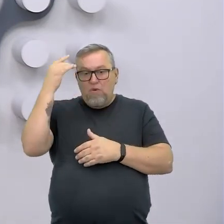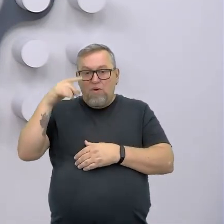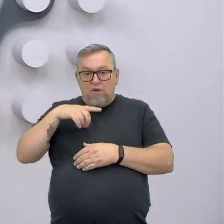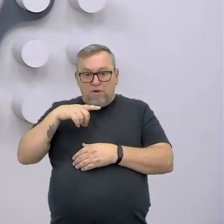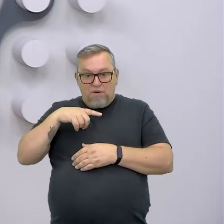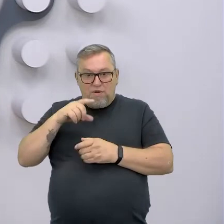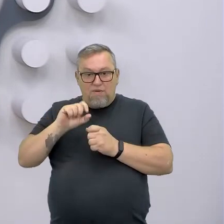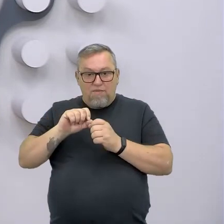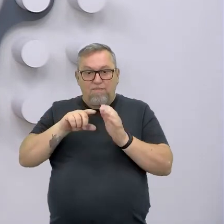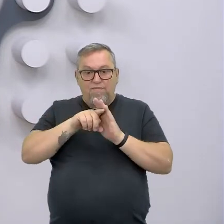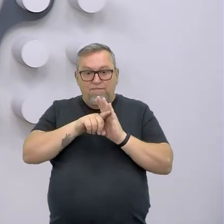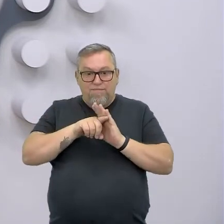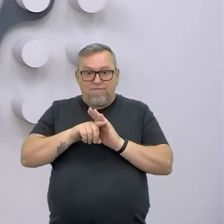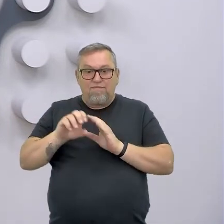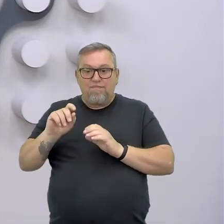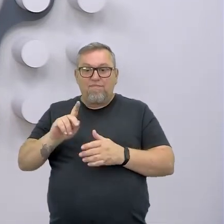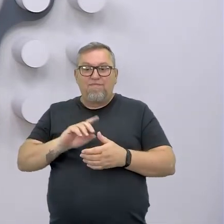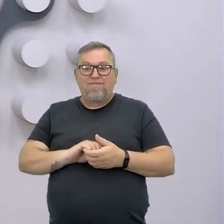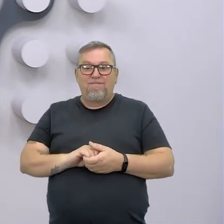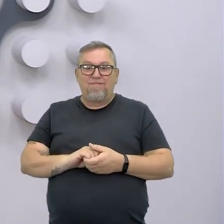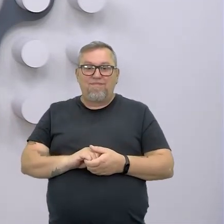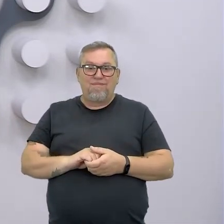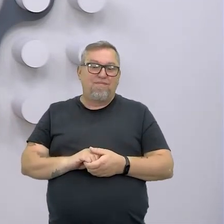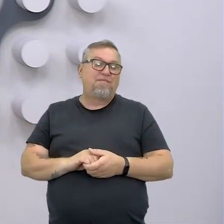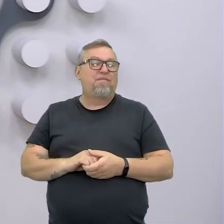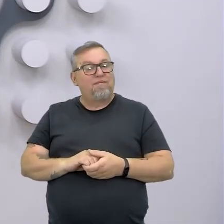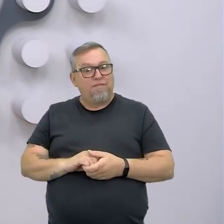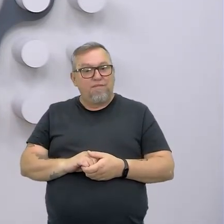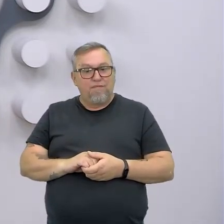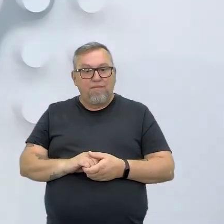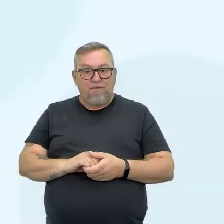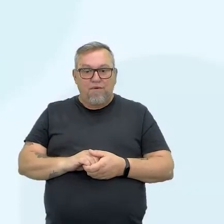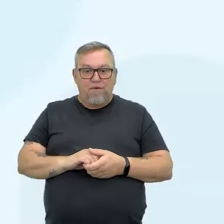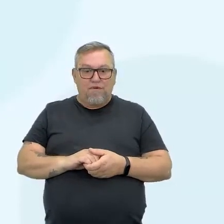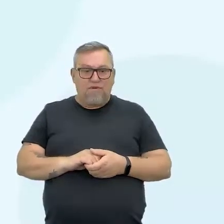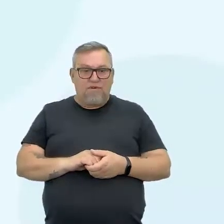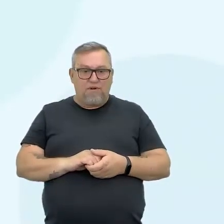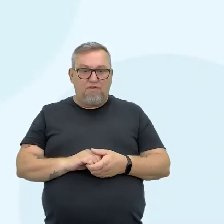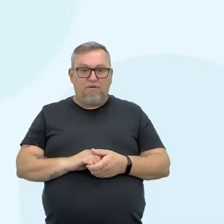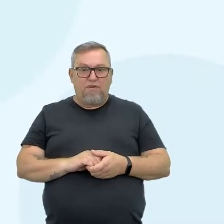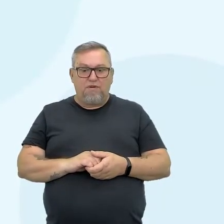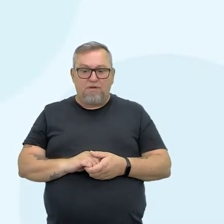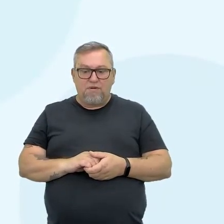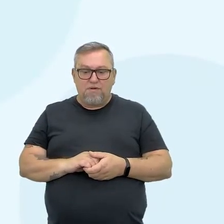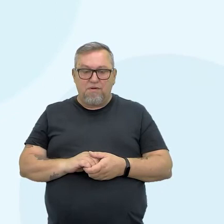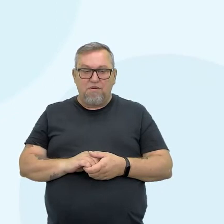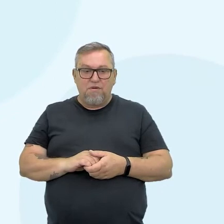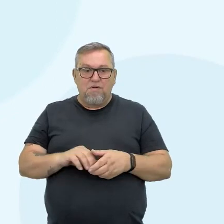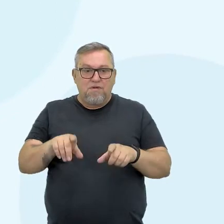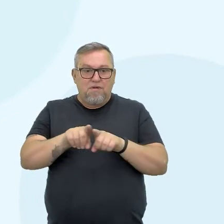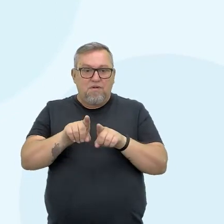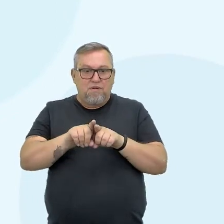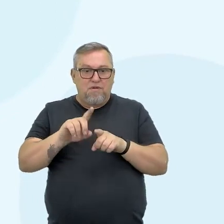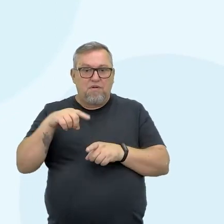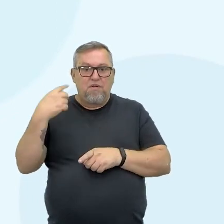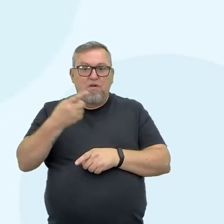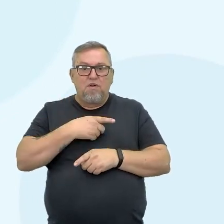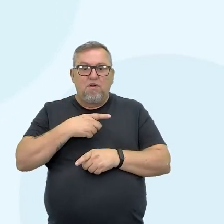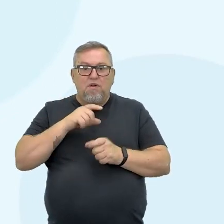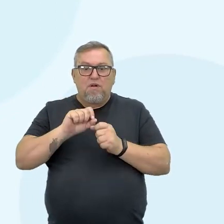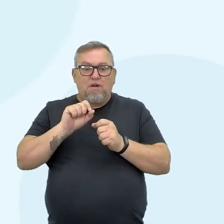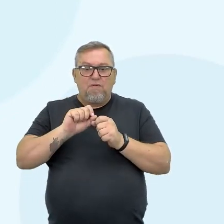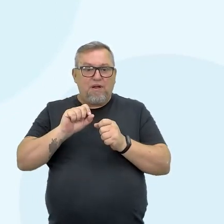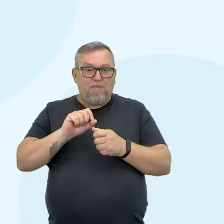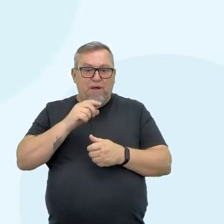sendo pesquisada, tá bom, pessoal? E daí o último slide que eu passei, ele é esse aí da pesquisa comparativa